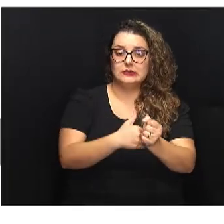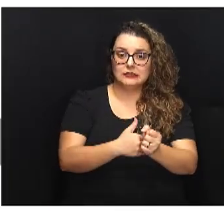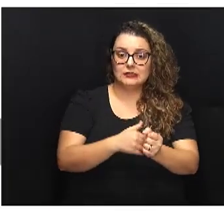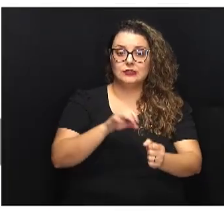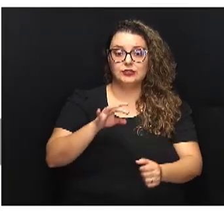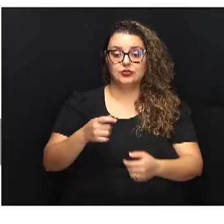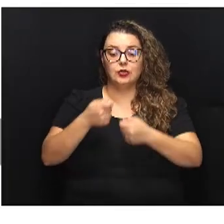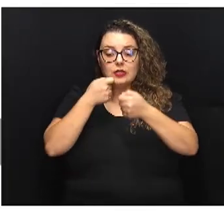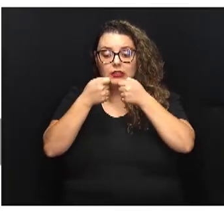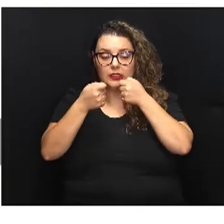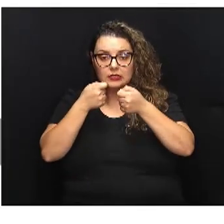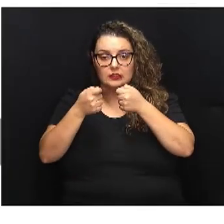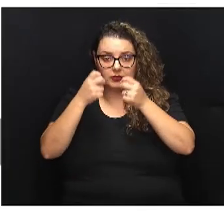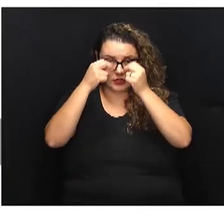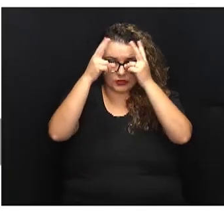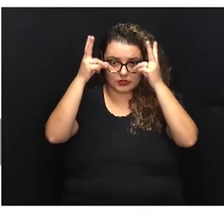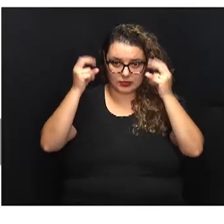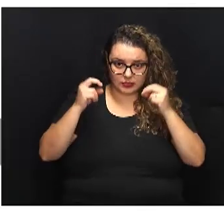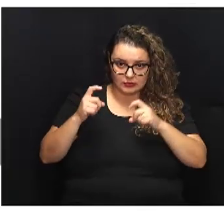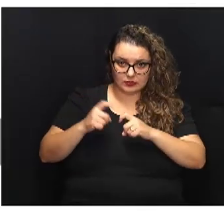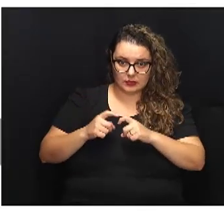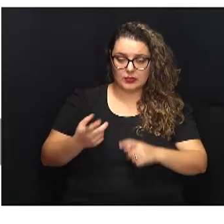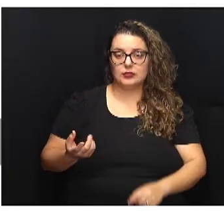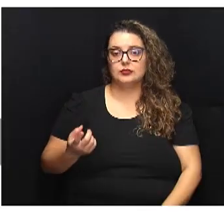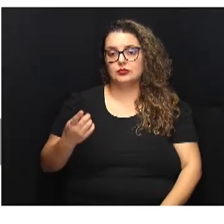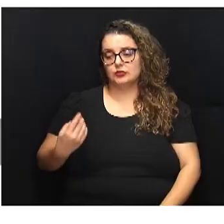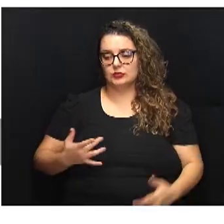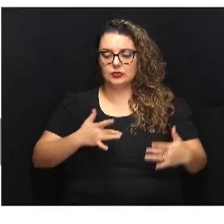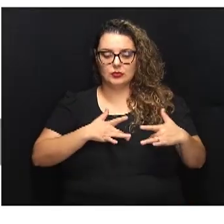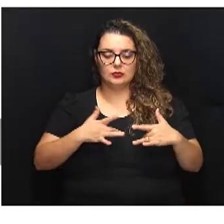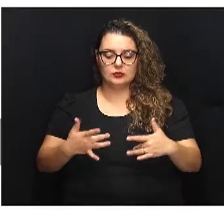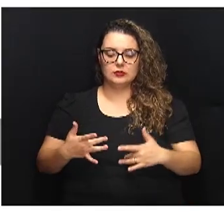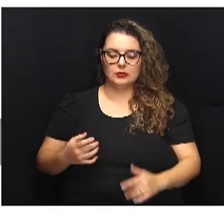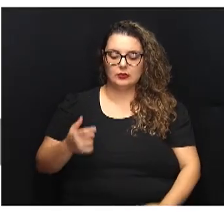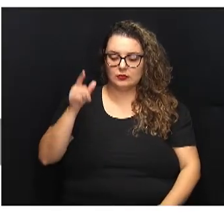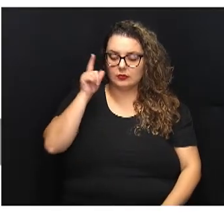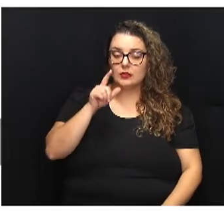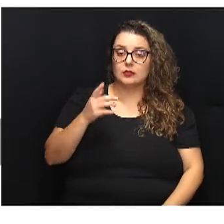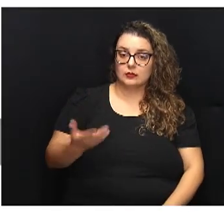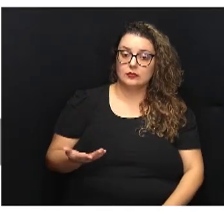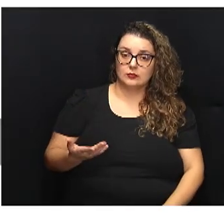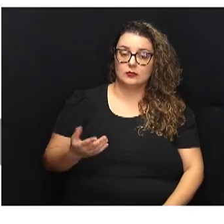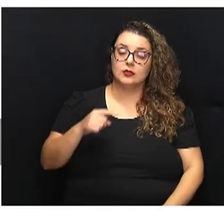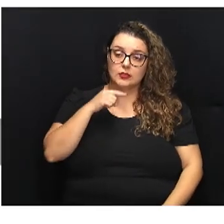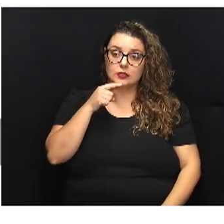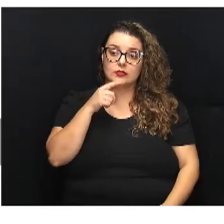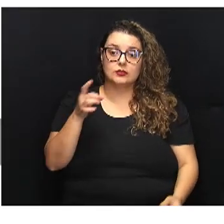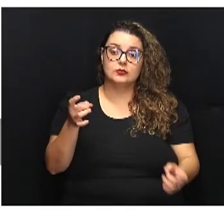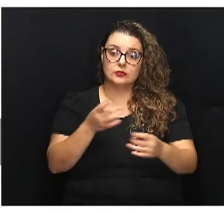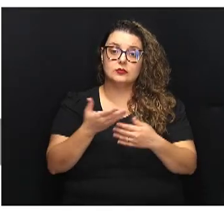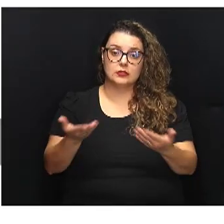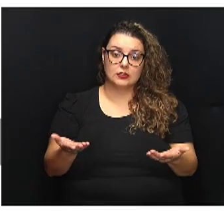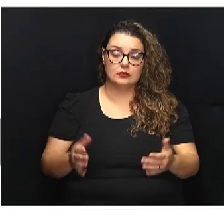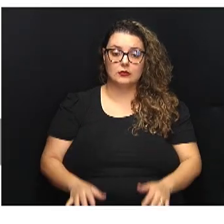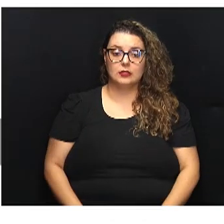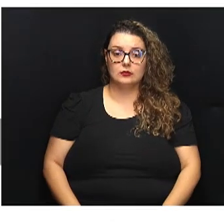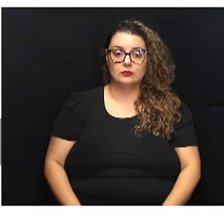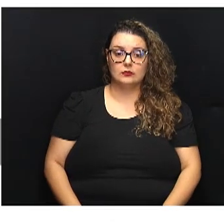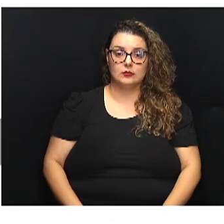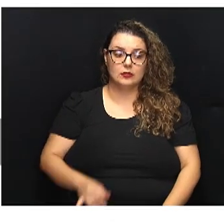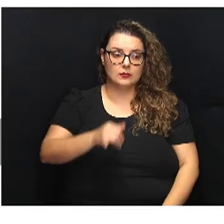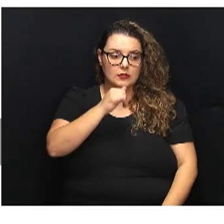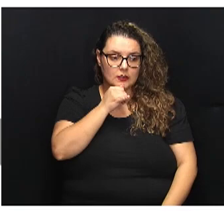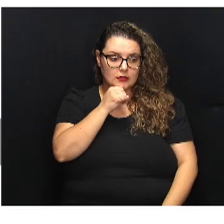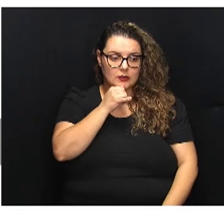na entrevista, aqui, presencialmente, a gente vai conseguir tirar essa dúvida, tá? Mas, por exemplo, uma pessoa